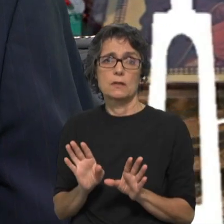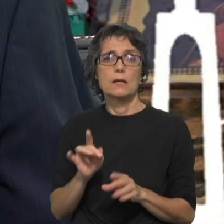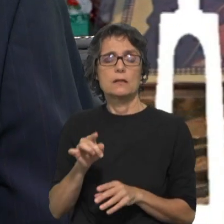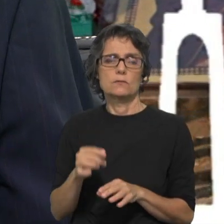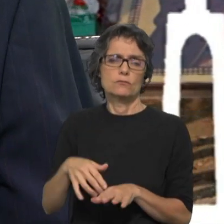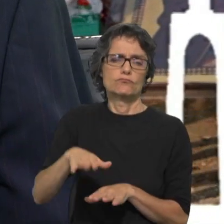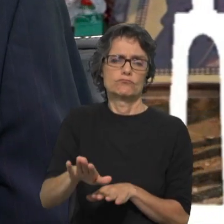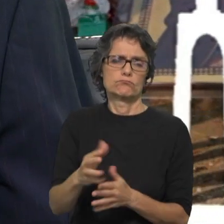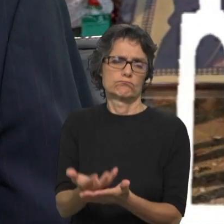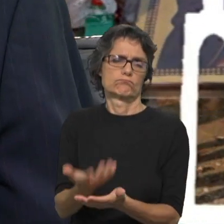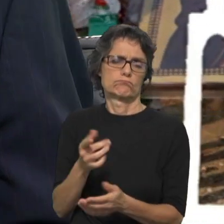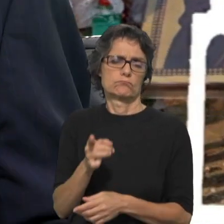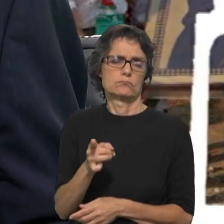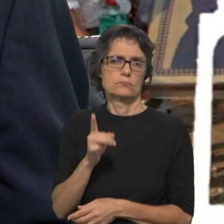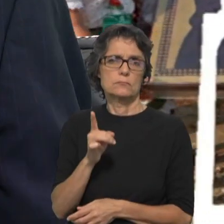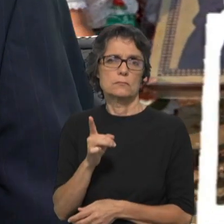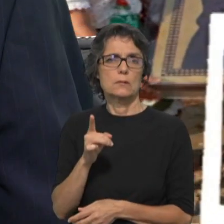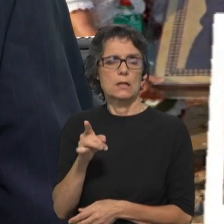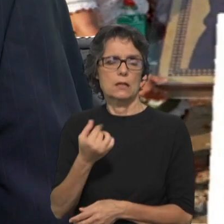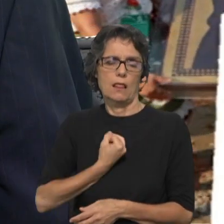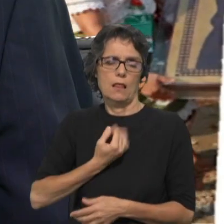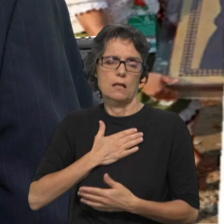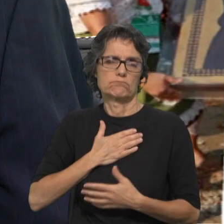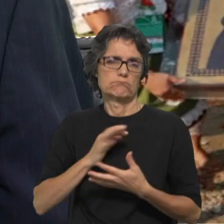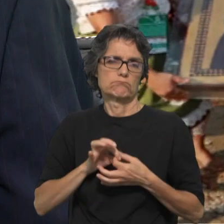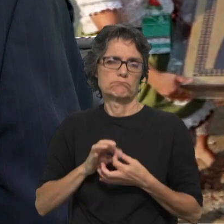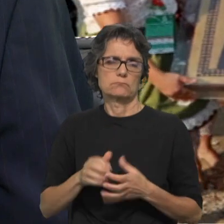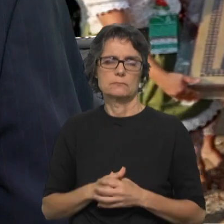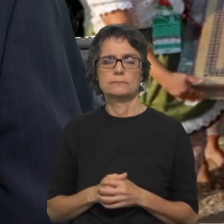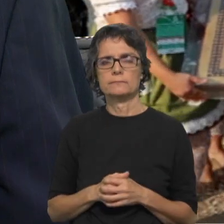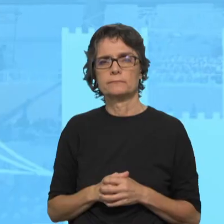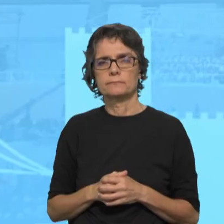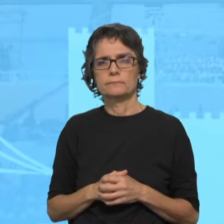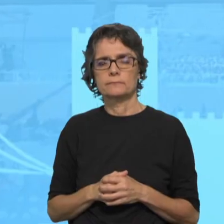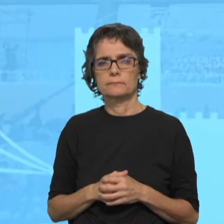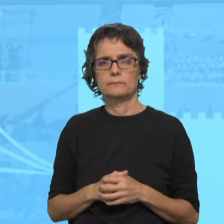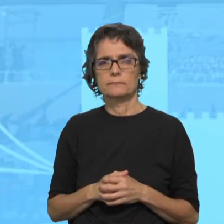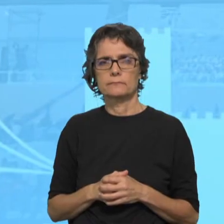passo absolutamente importante e que nos define hoje também como povo. Está